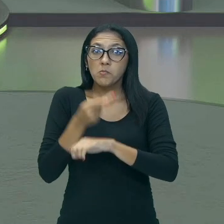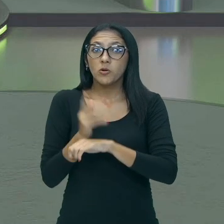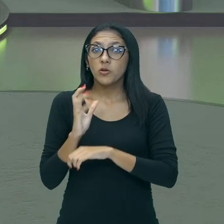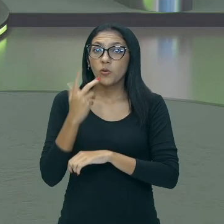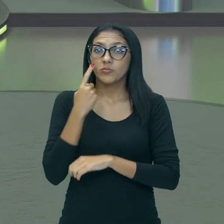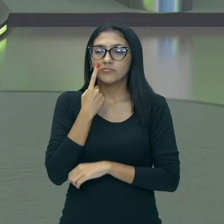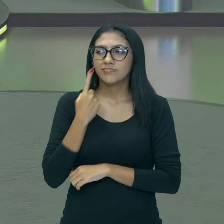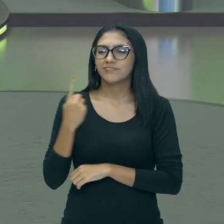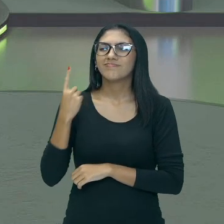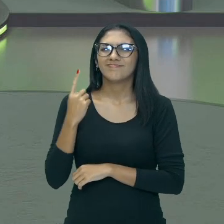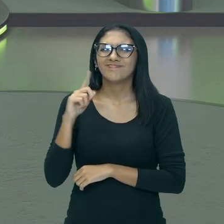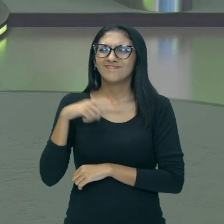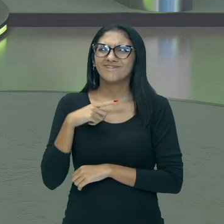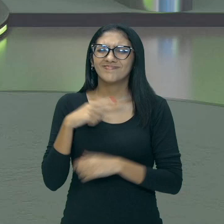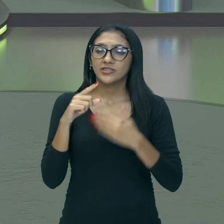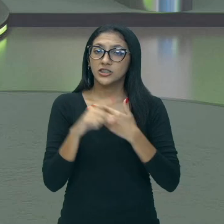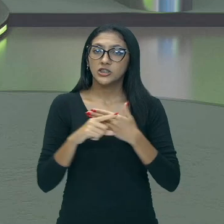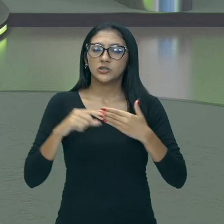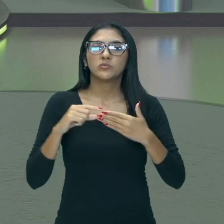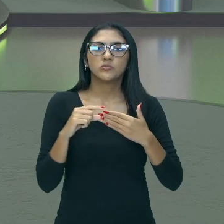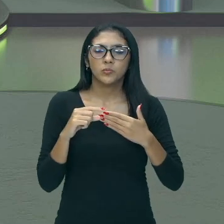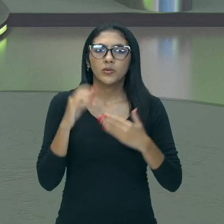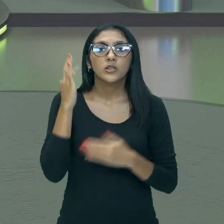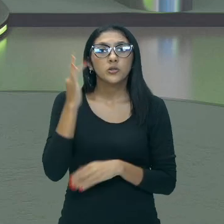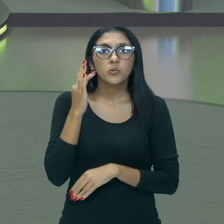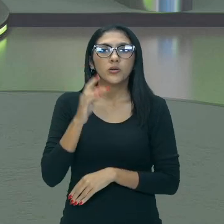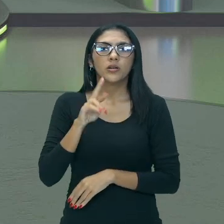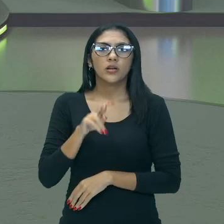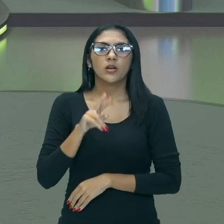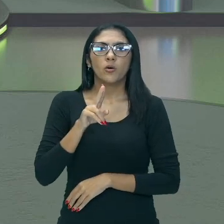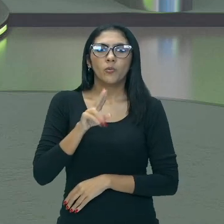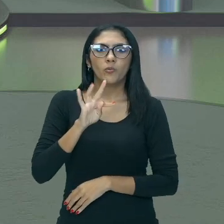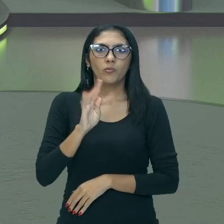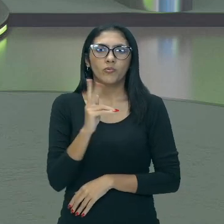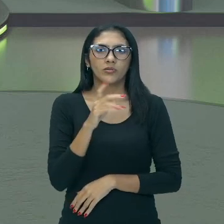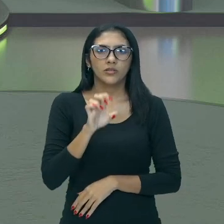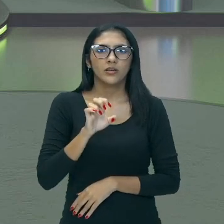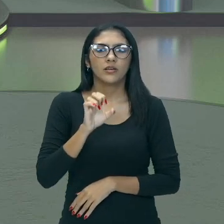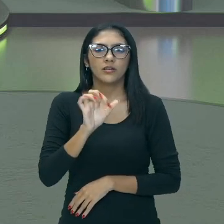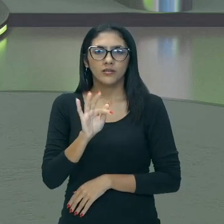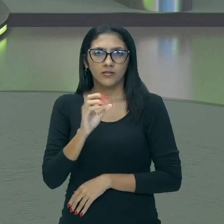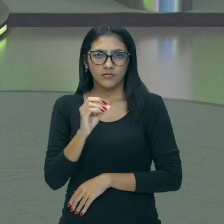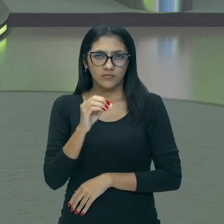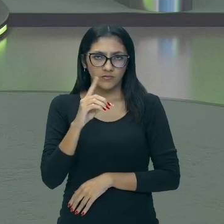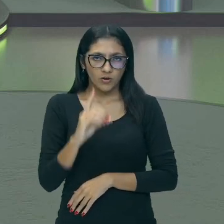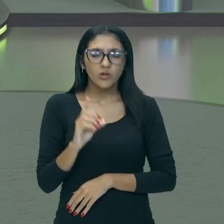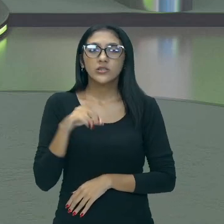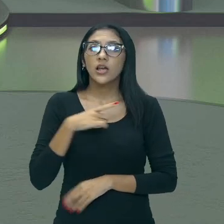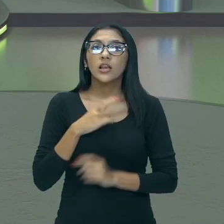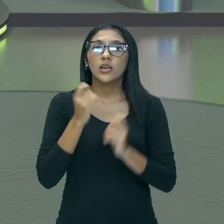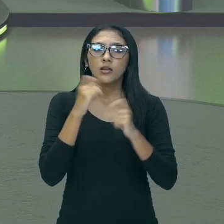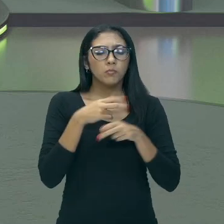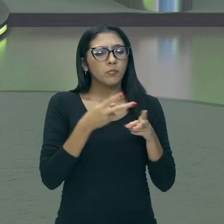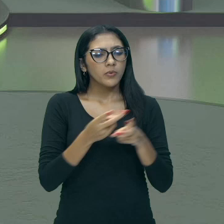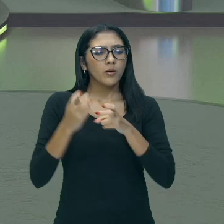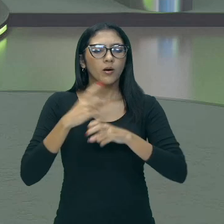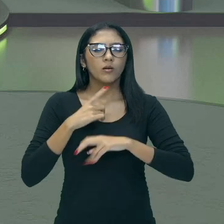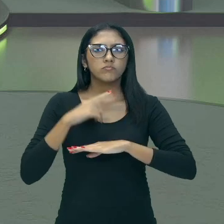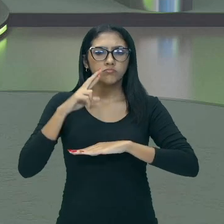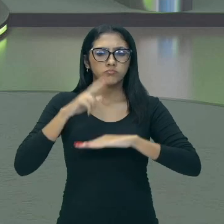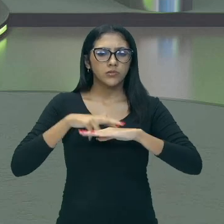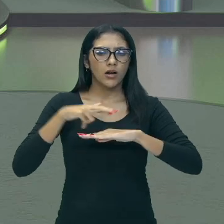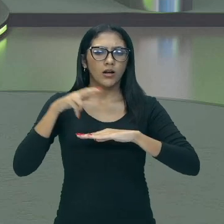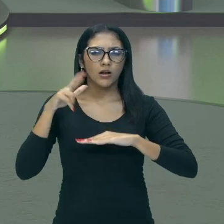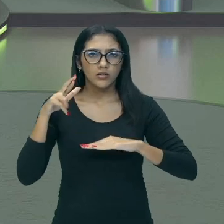O Rutherford, já com o advento da radioatividade, conseguiu fazer um experimento